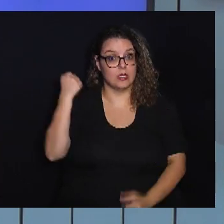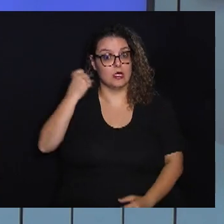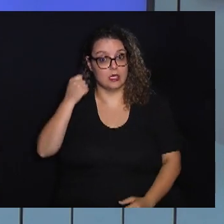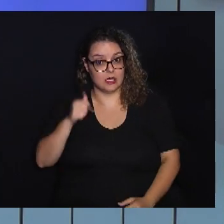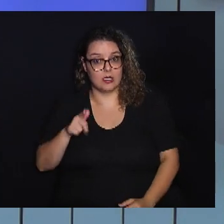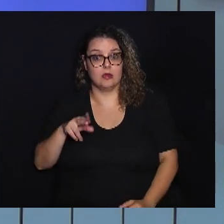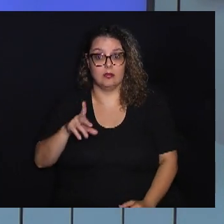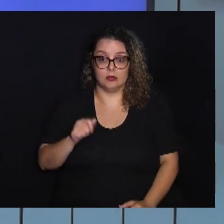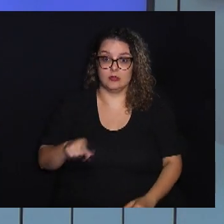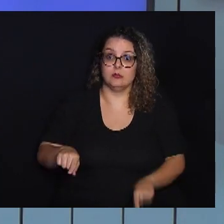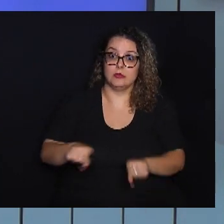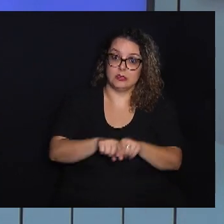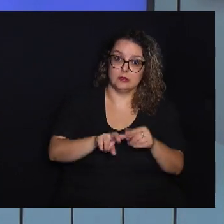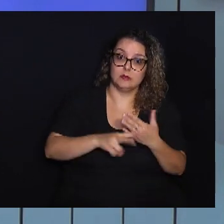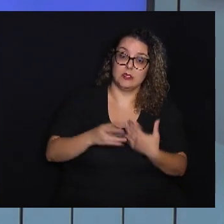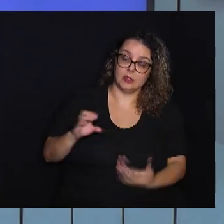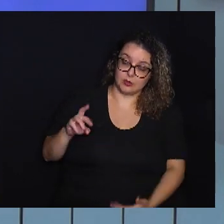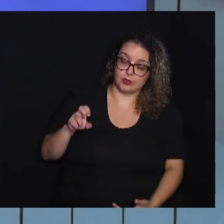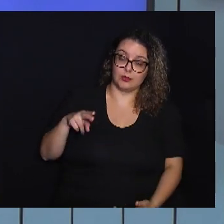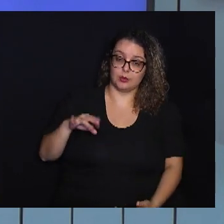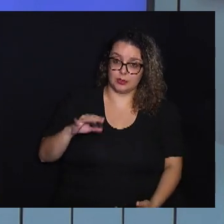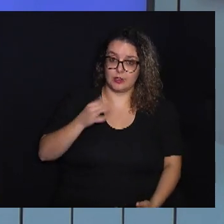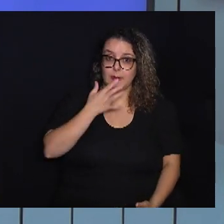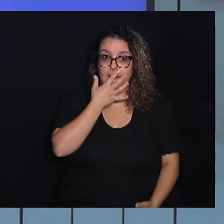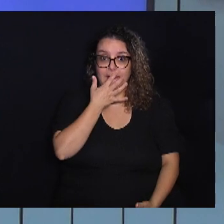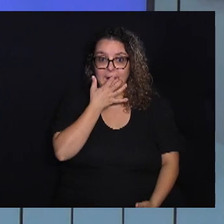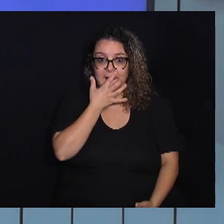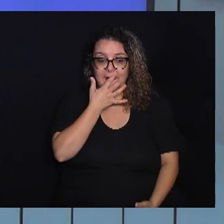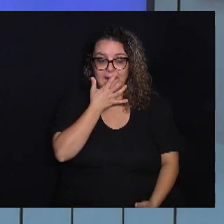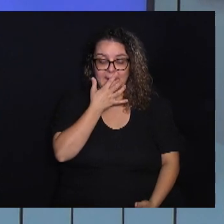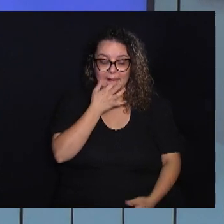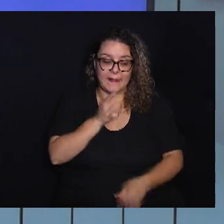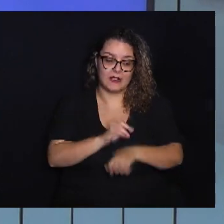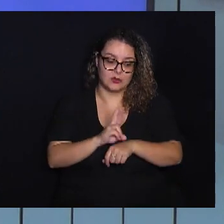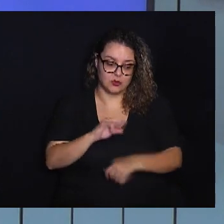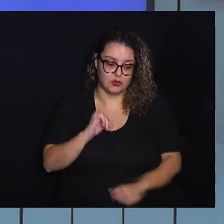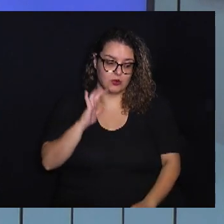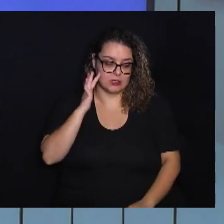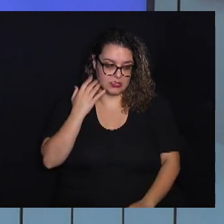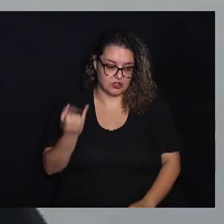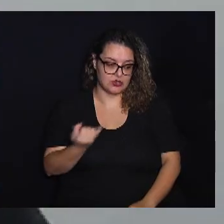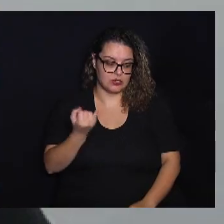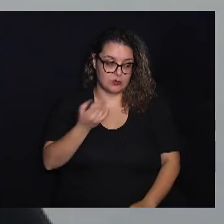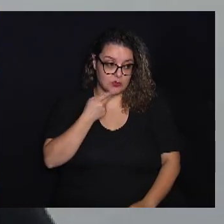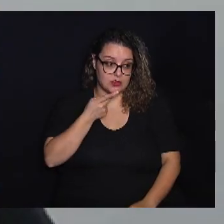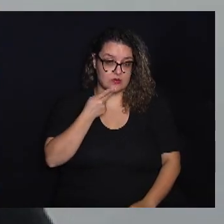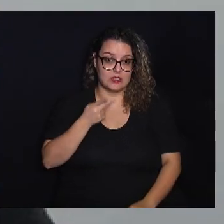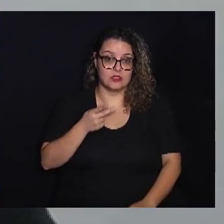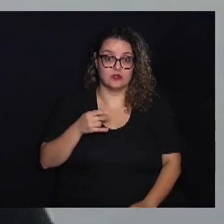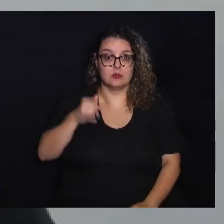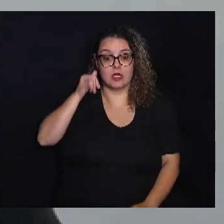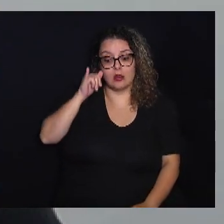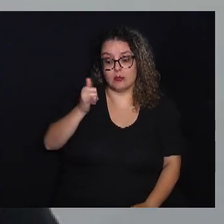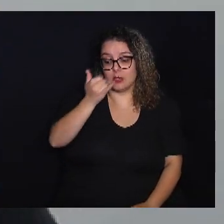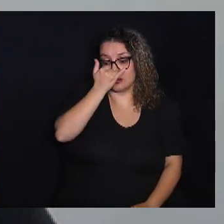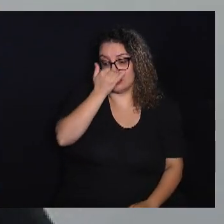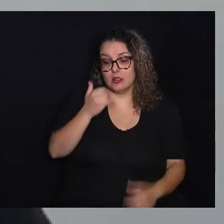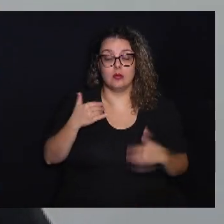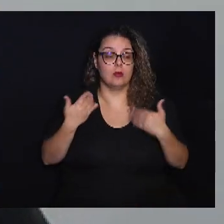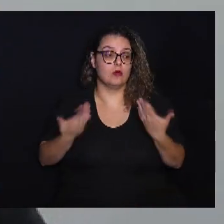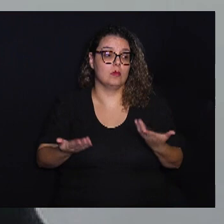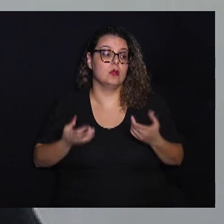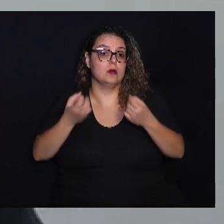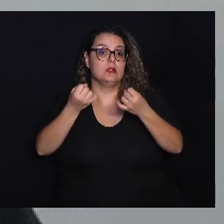casa acompanhando o programa, elas possam se prevenir desse tipo de câncer? certo? O